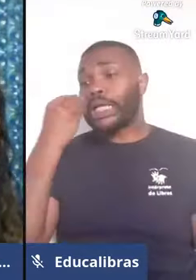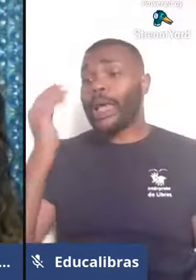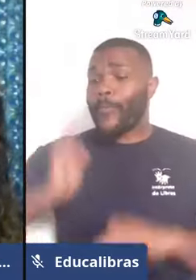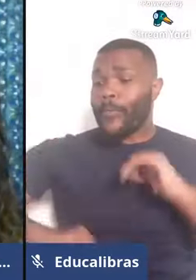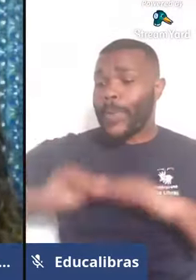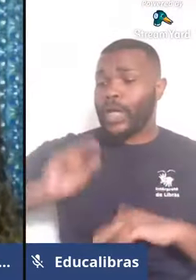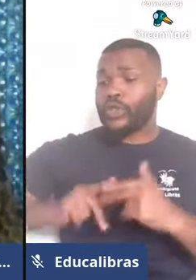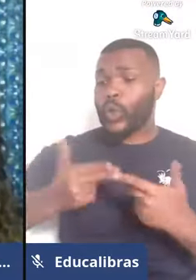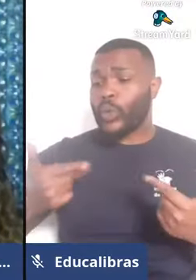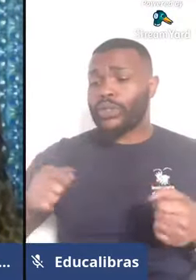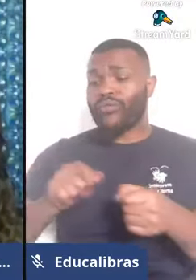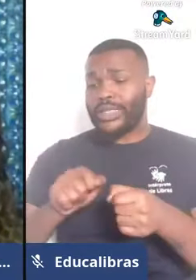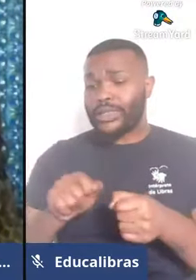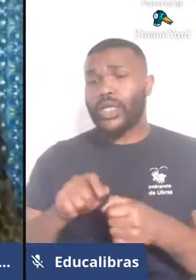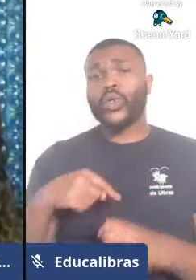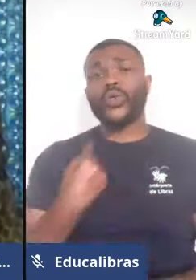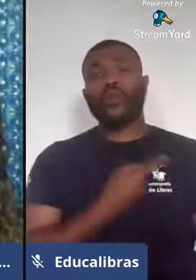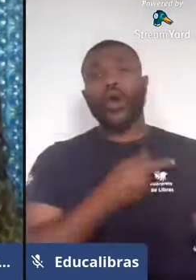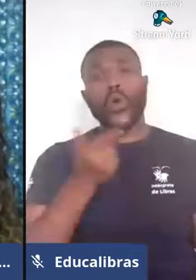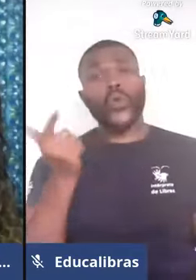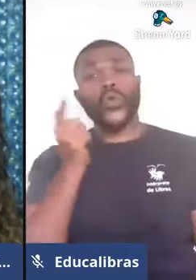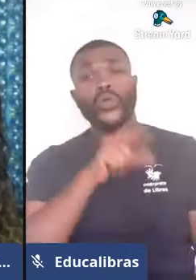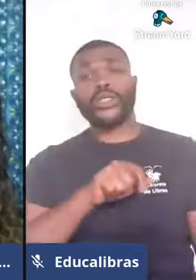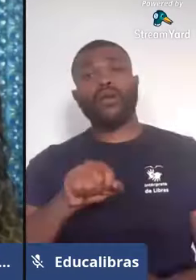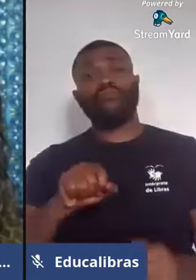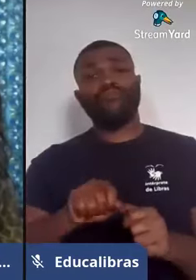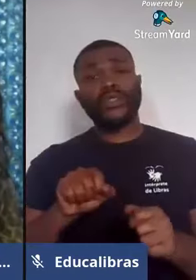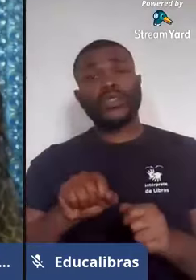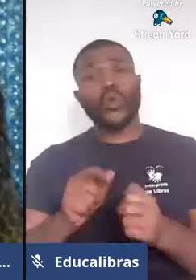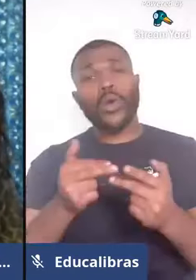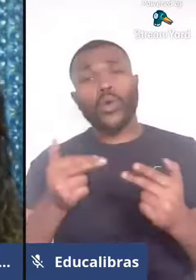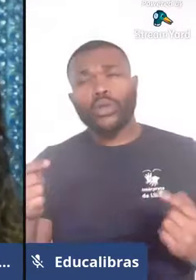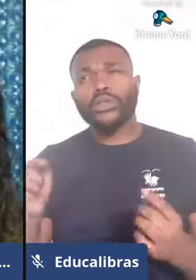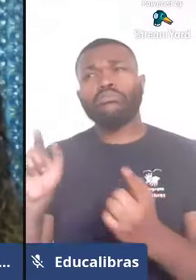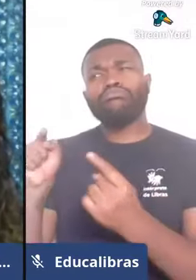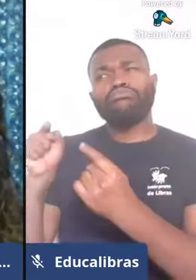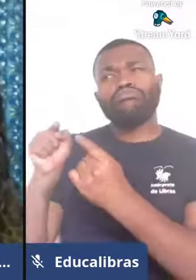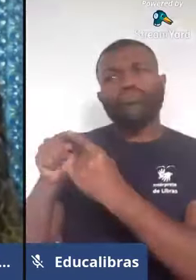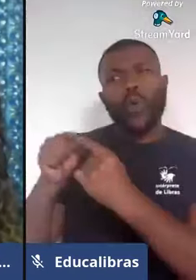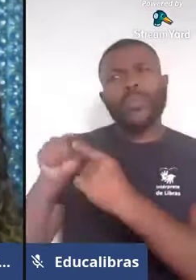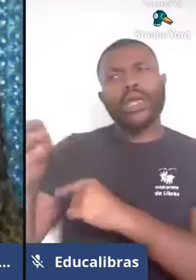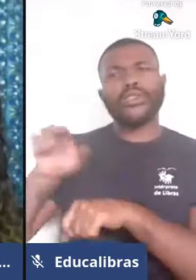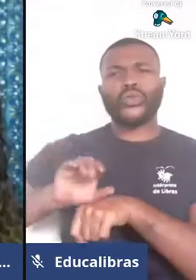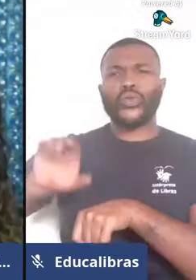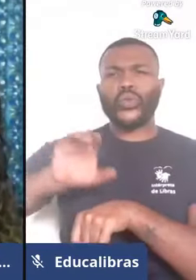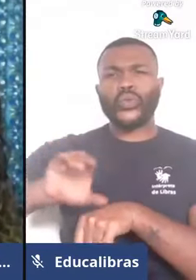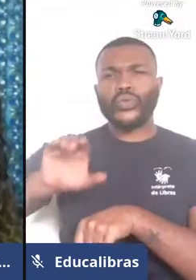a gente consegue fazer alguma coisa em volta desse curso.